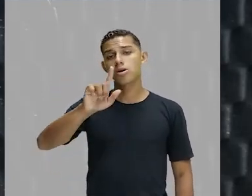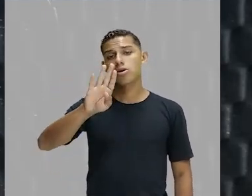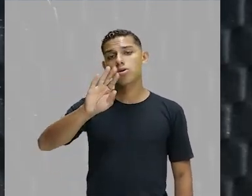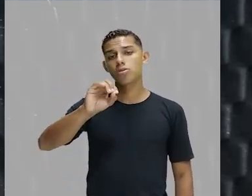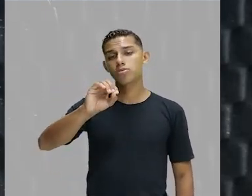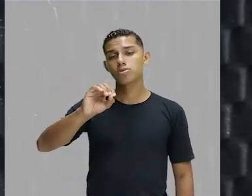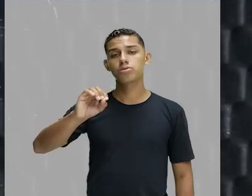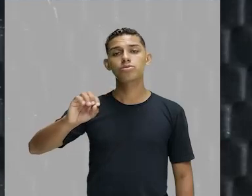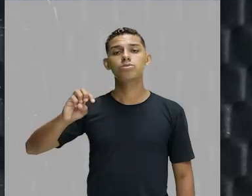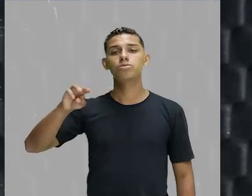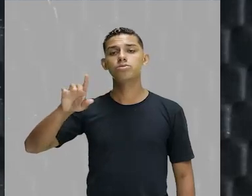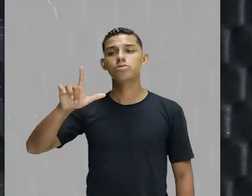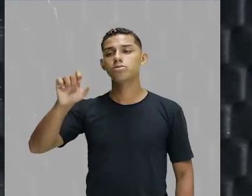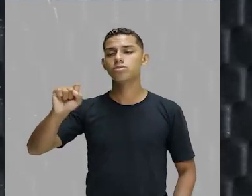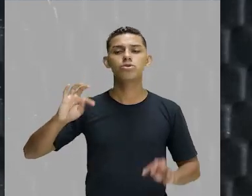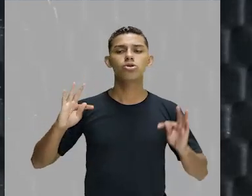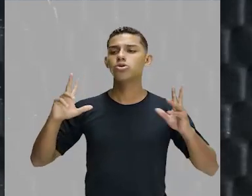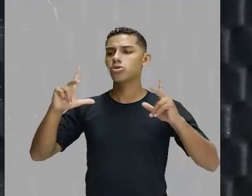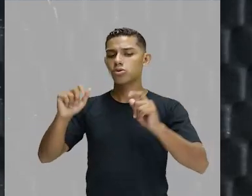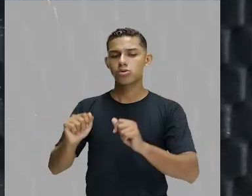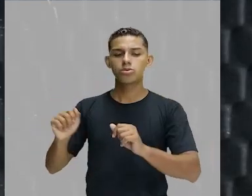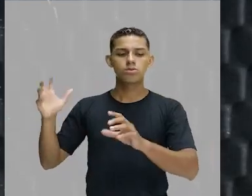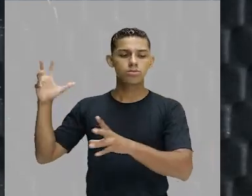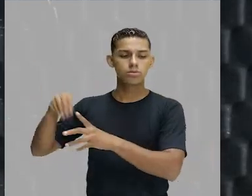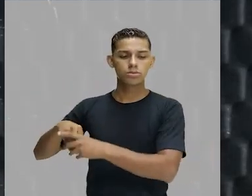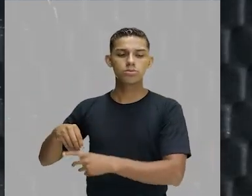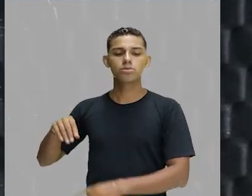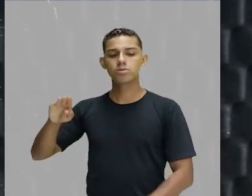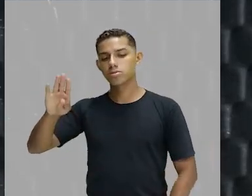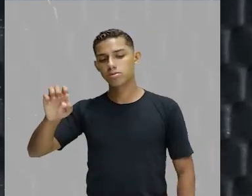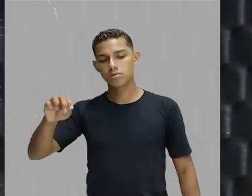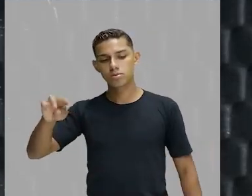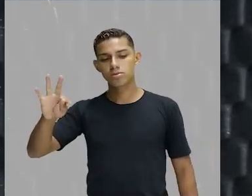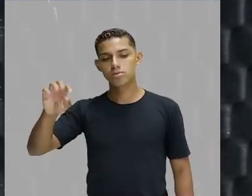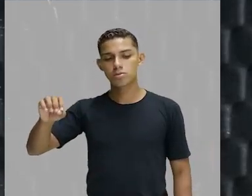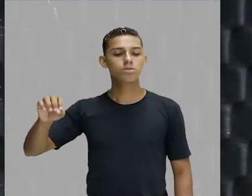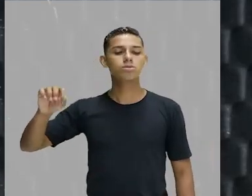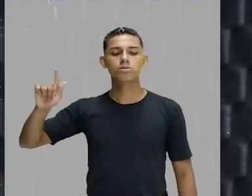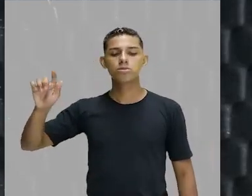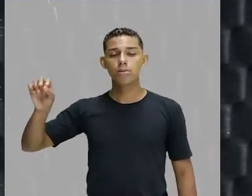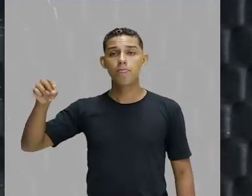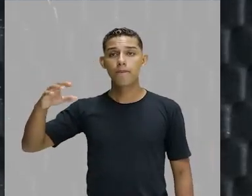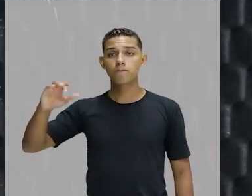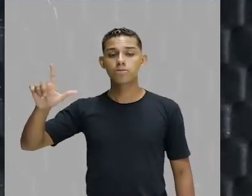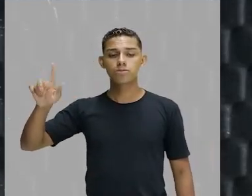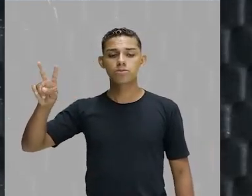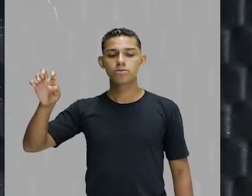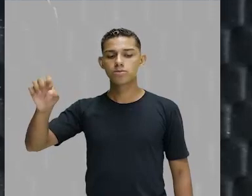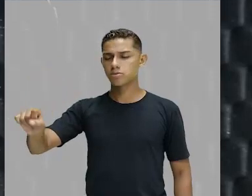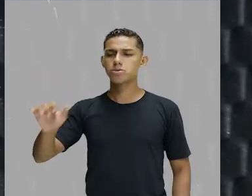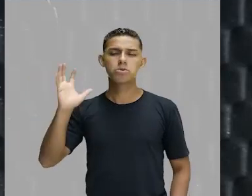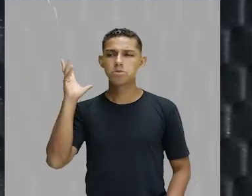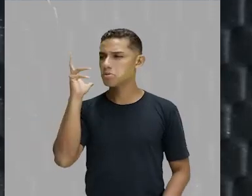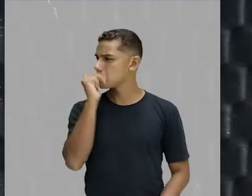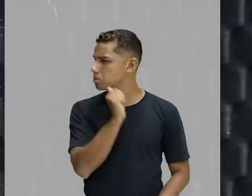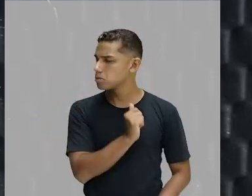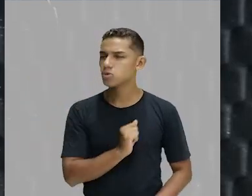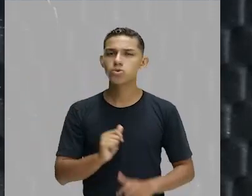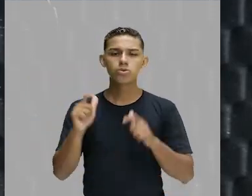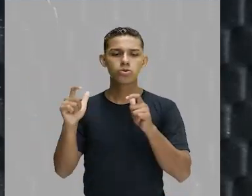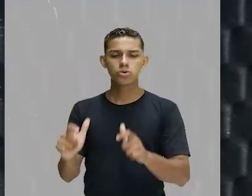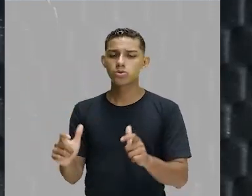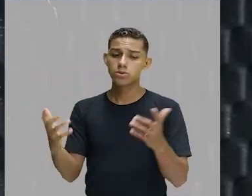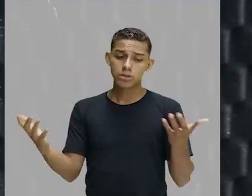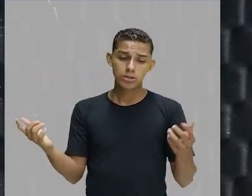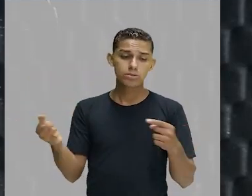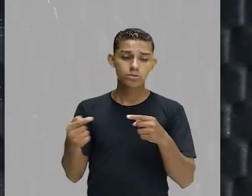É toda filmada em Bento Gonçalves. São paisagens belíssimas de campos verdes, lindíssimos, sem